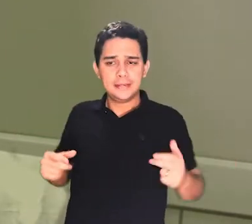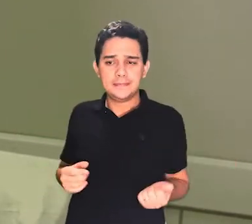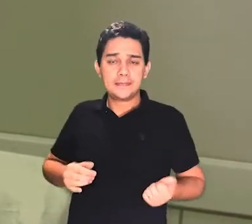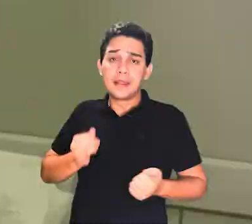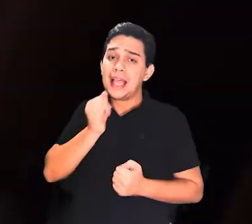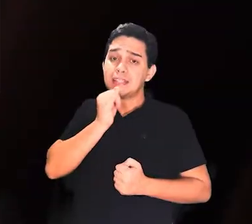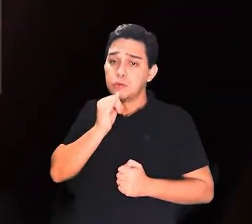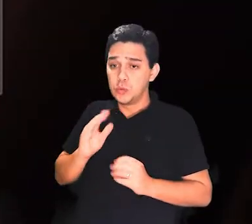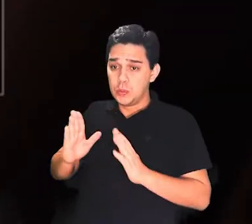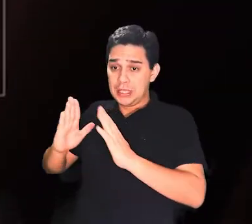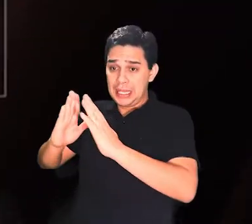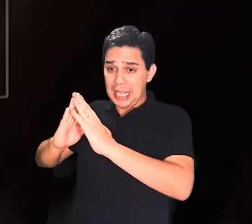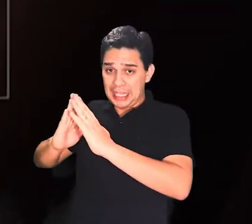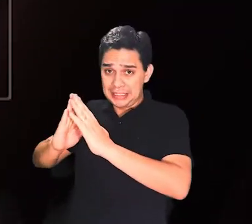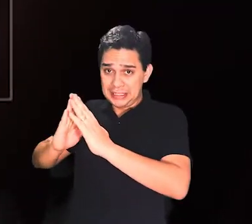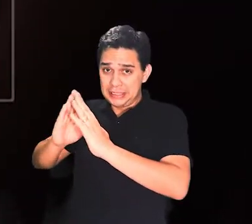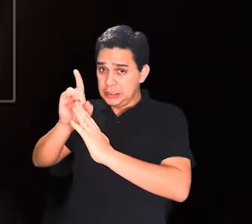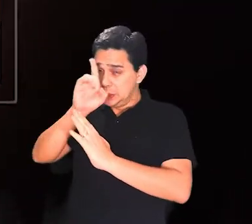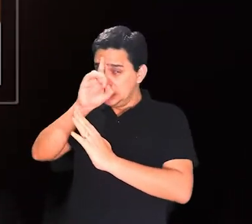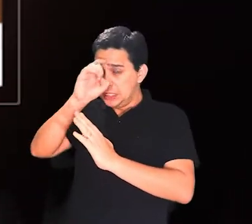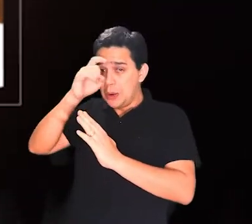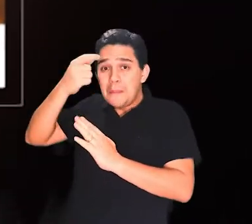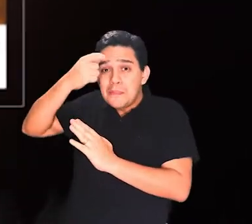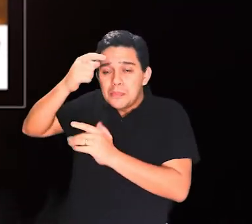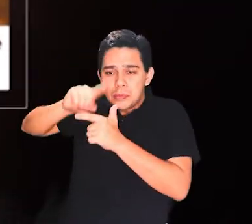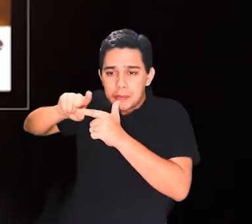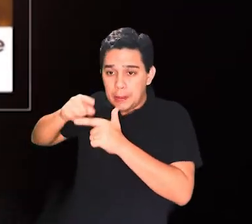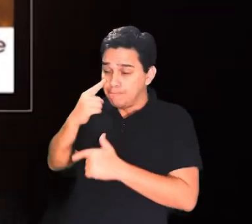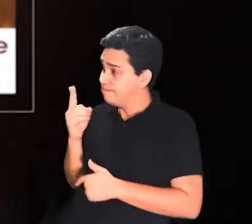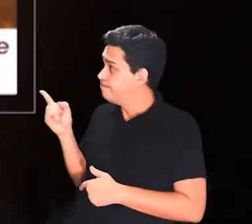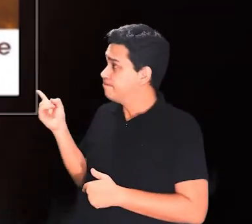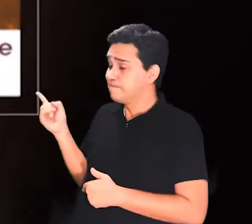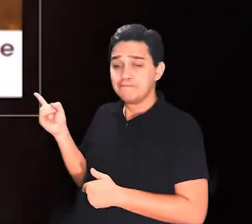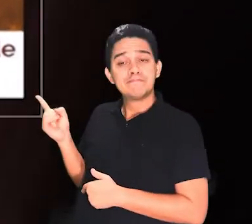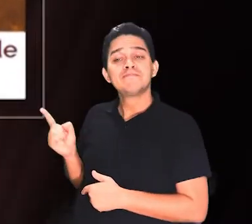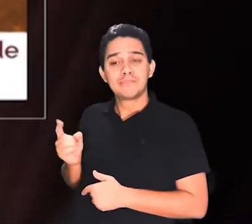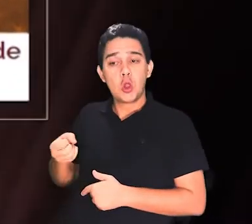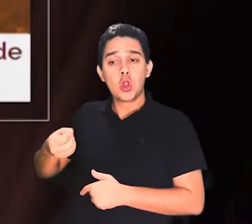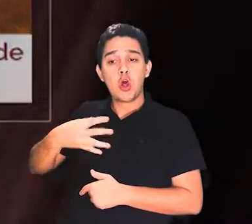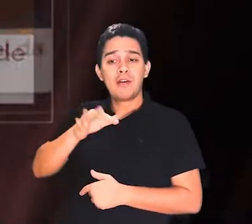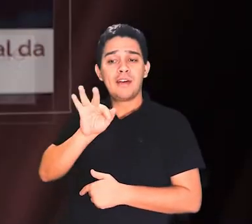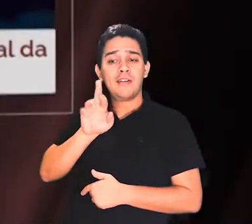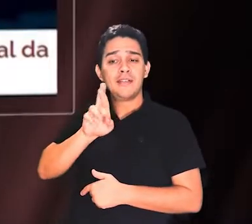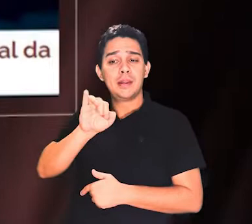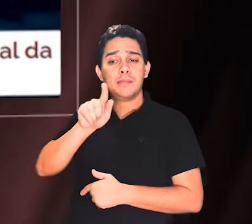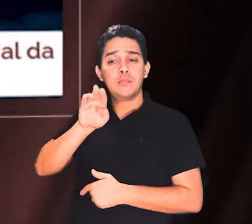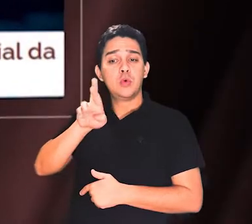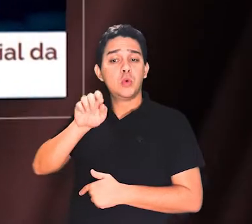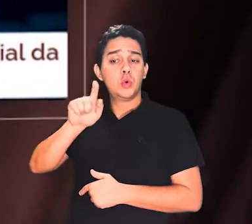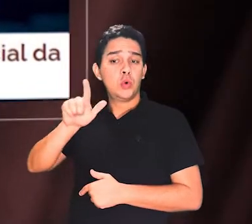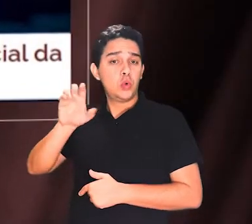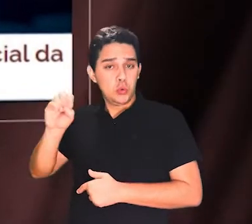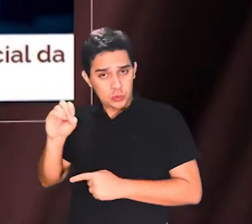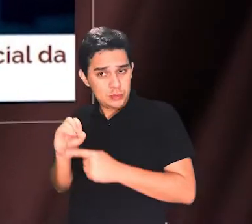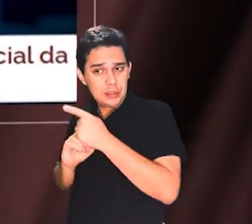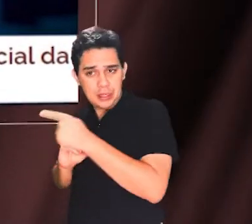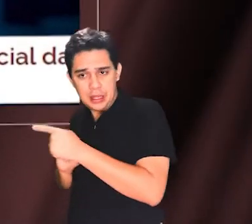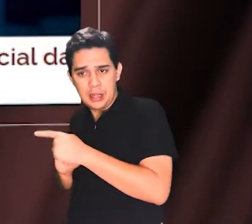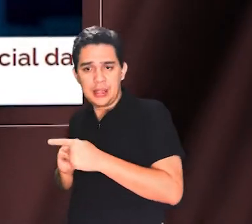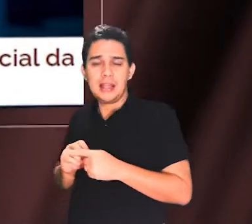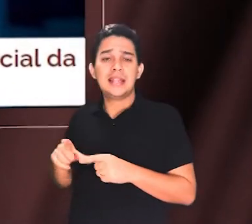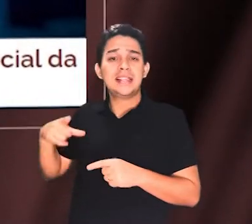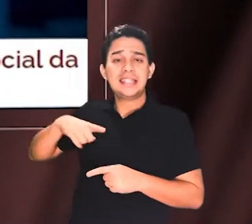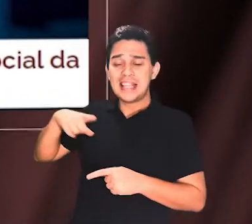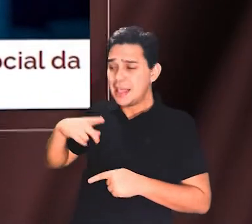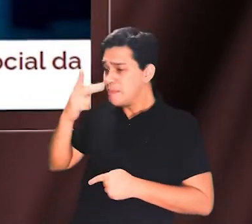Hospital Psiquiátrico de Nova Friburgo, que é um em relação ao qual a Desins está já em curso. Você tem